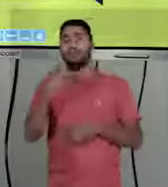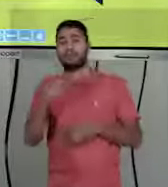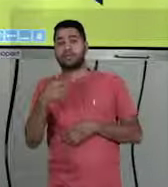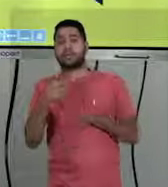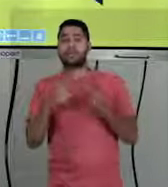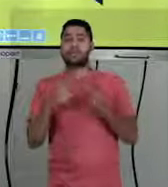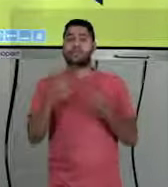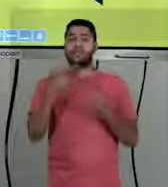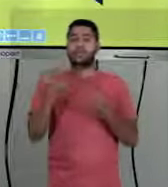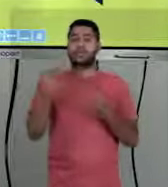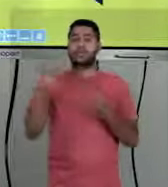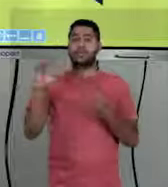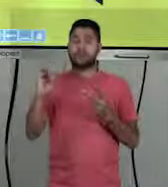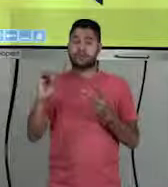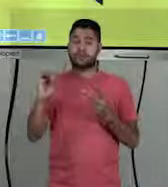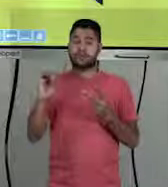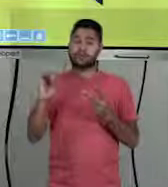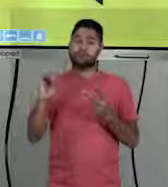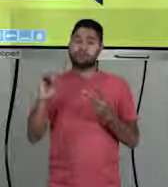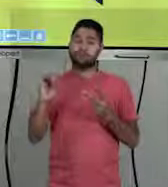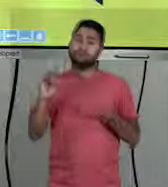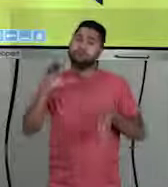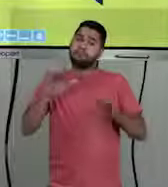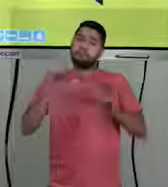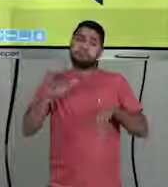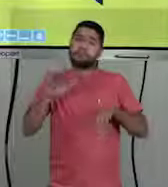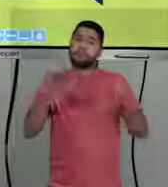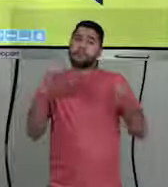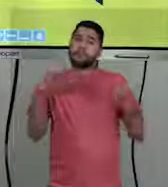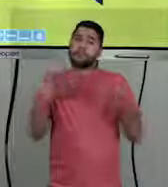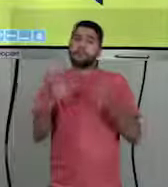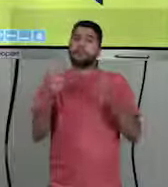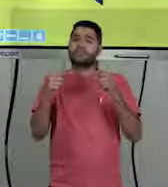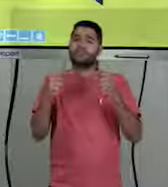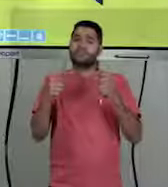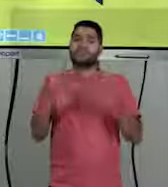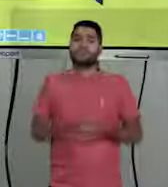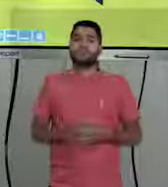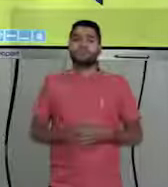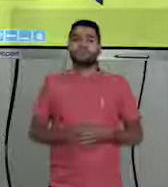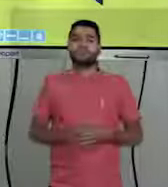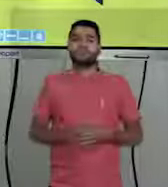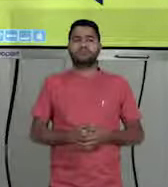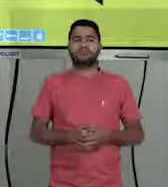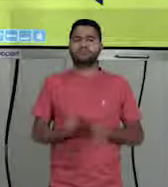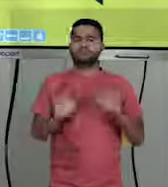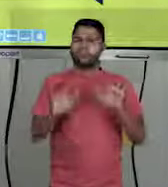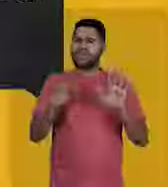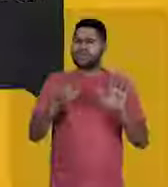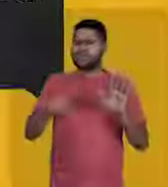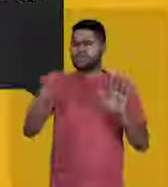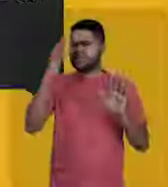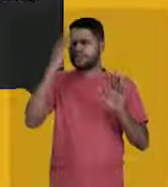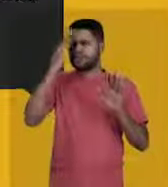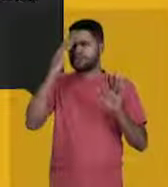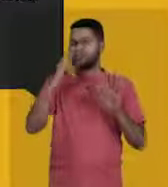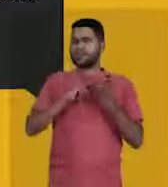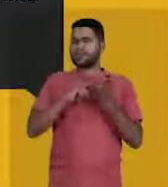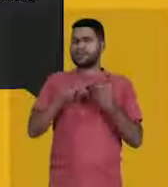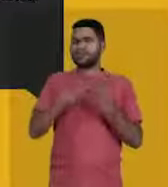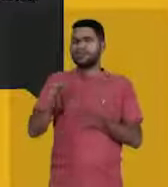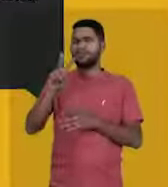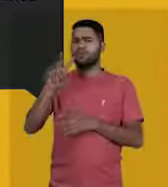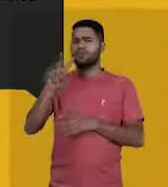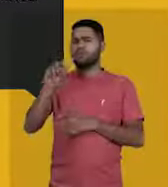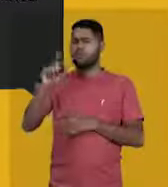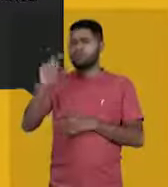ou 220 volts. Vai depender de acordo com o estado também, né? Mas você sabe o que significa volt? O